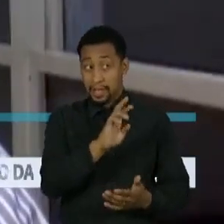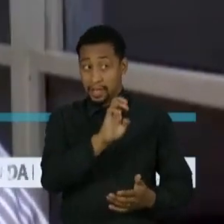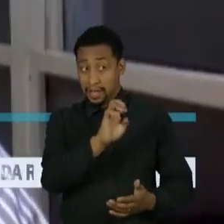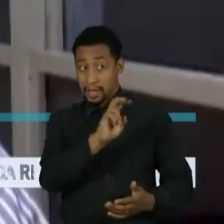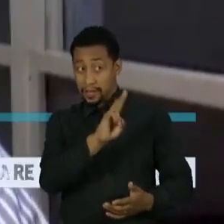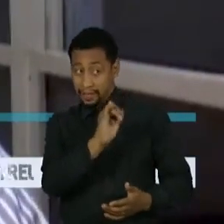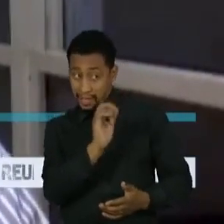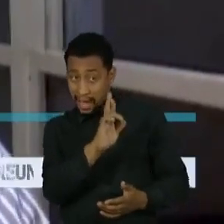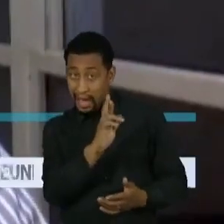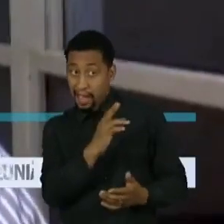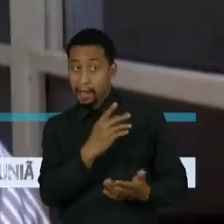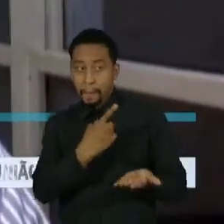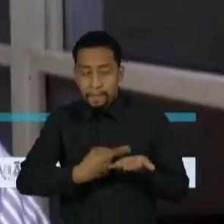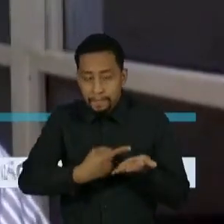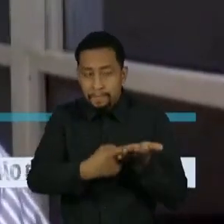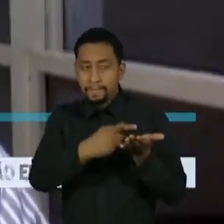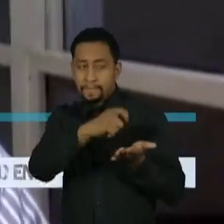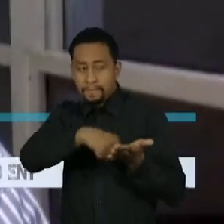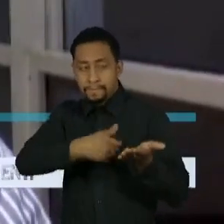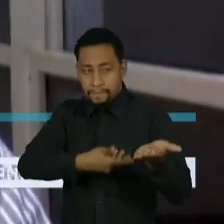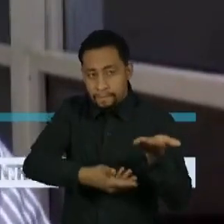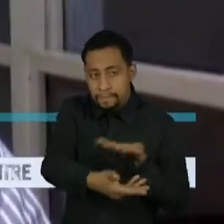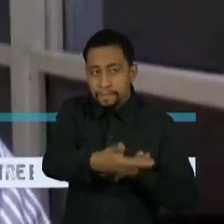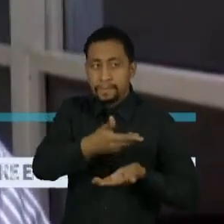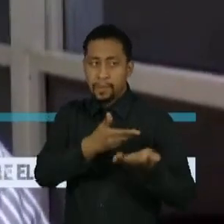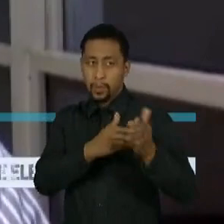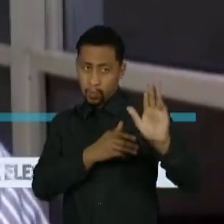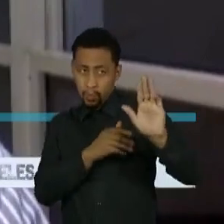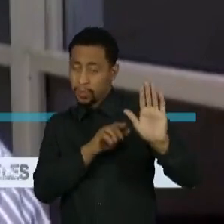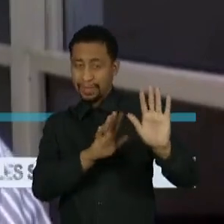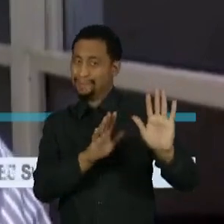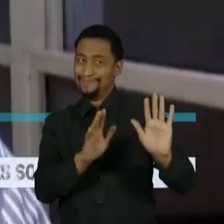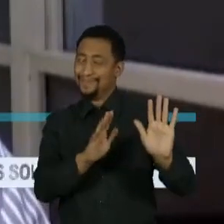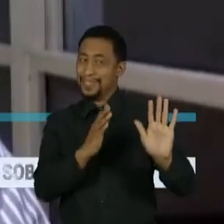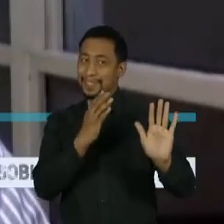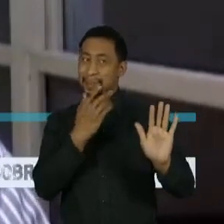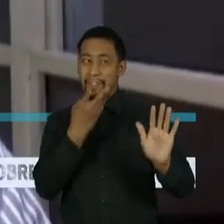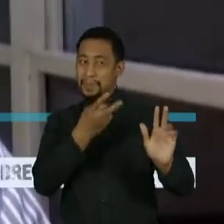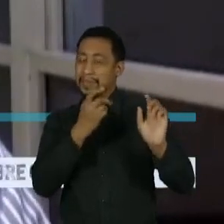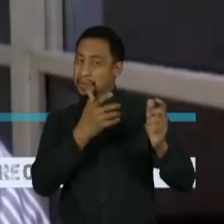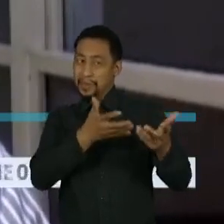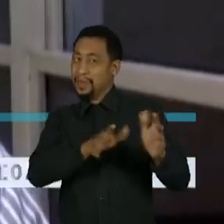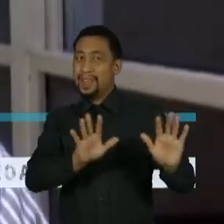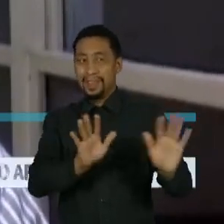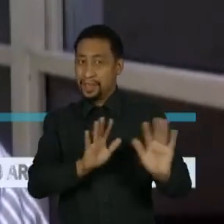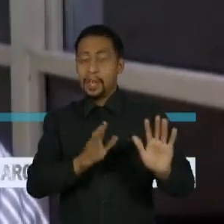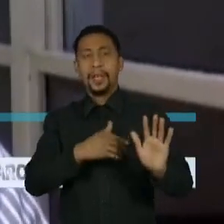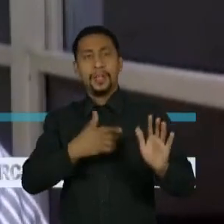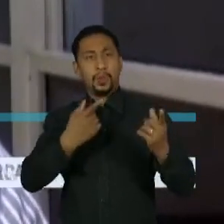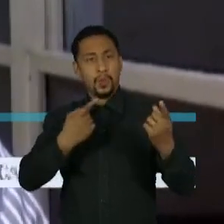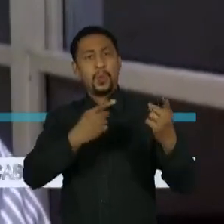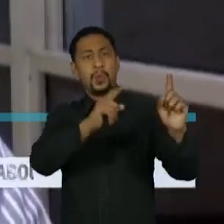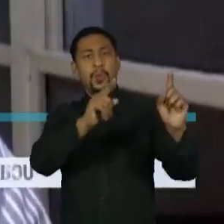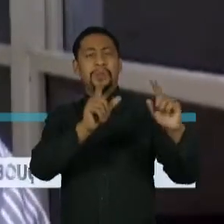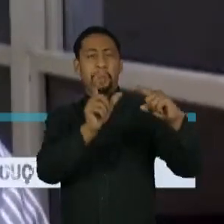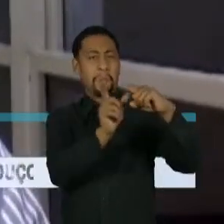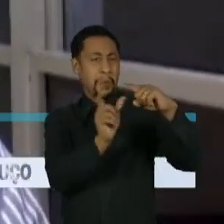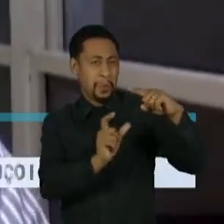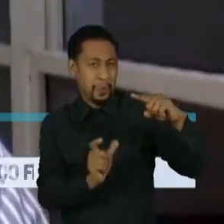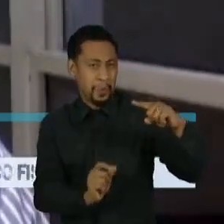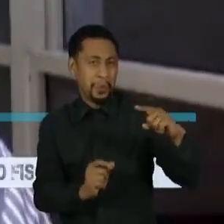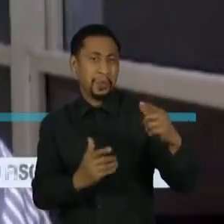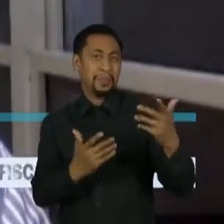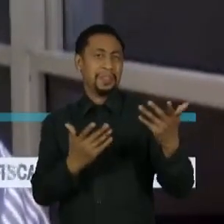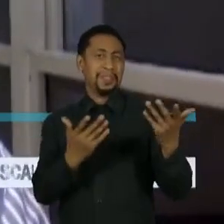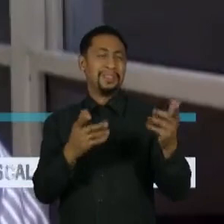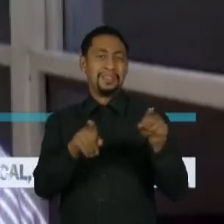fazer concessões, né, ao Lula da Silva. Ele tem dado declarações muito depreciativas em relação ao Mercosul, né, em